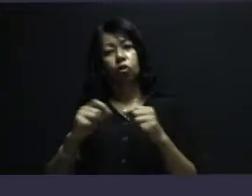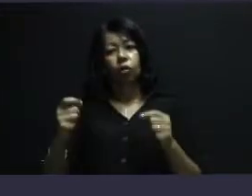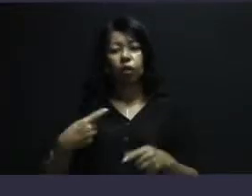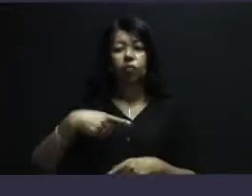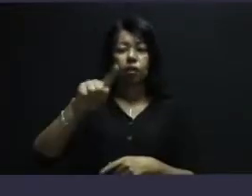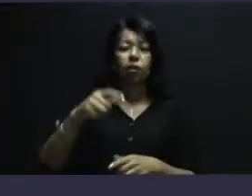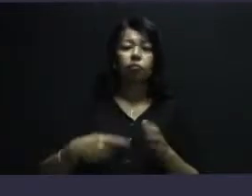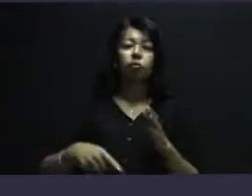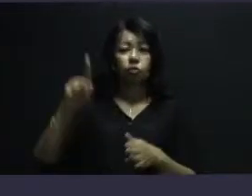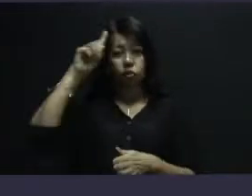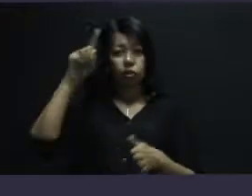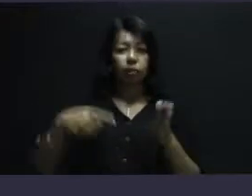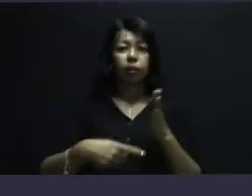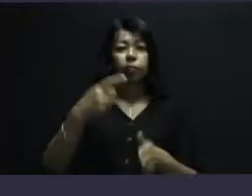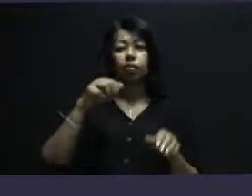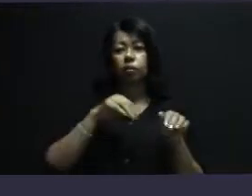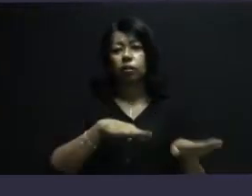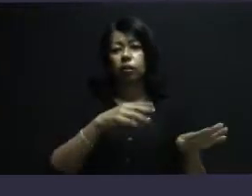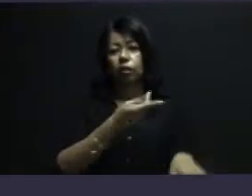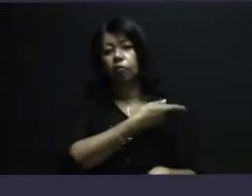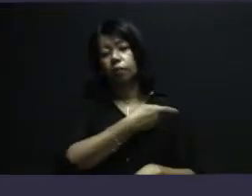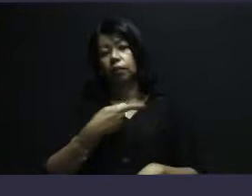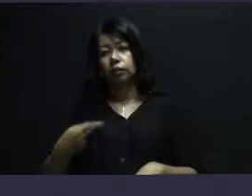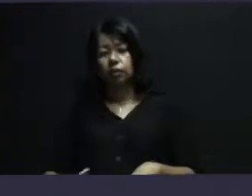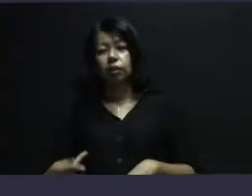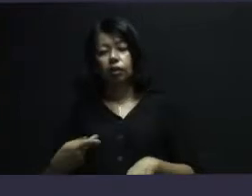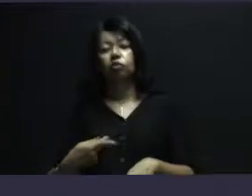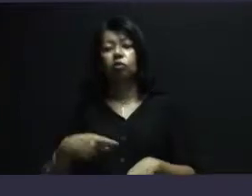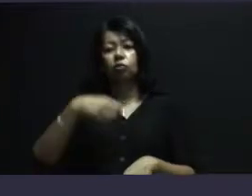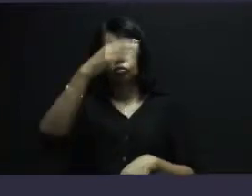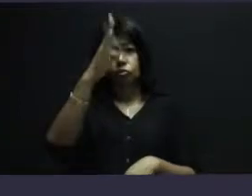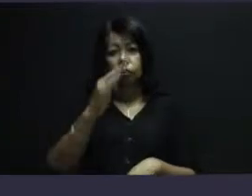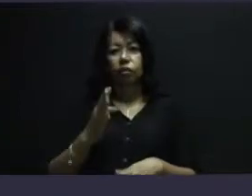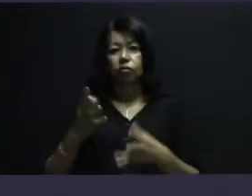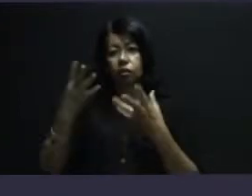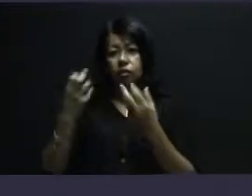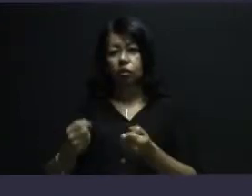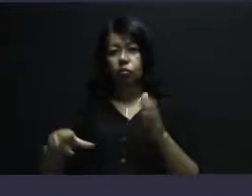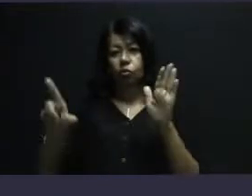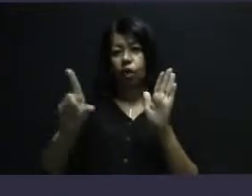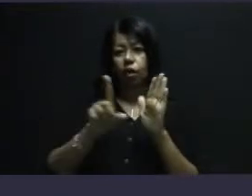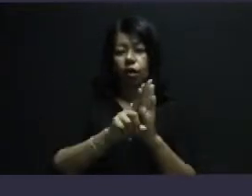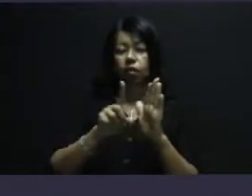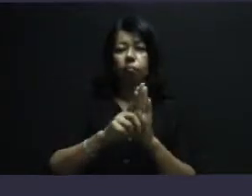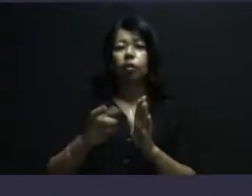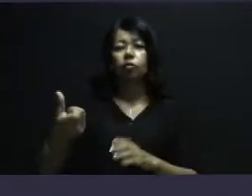de setembro, o presidente da República, Fernando Henrique Cardoso, sancionou a Lei nº